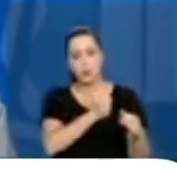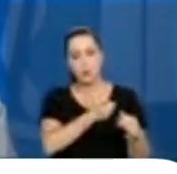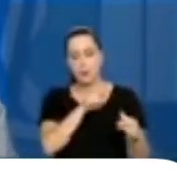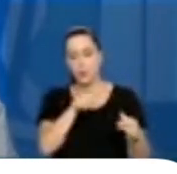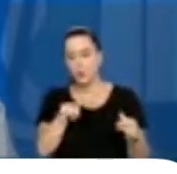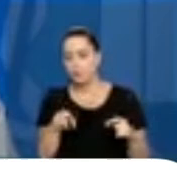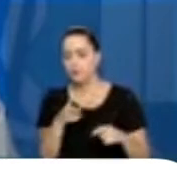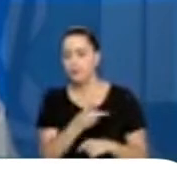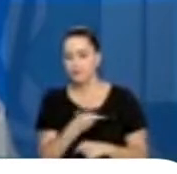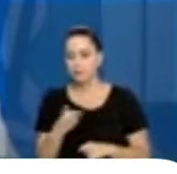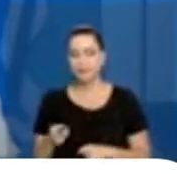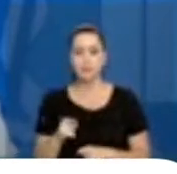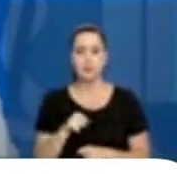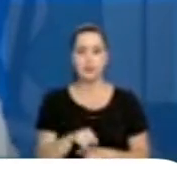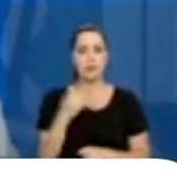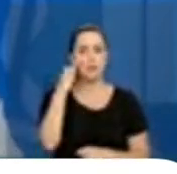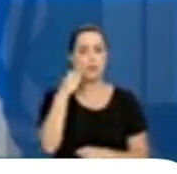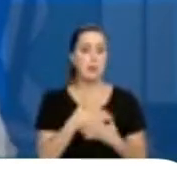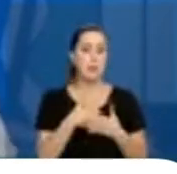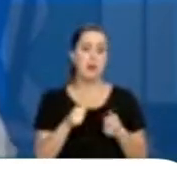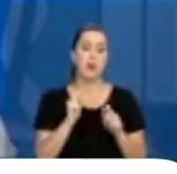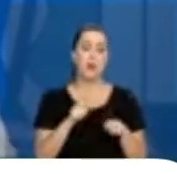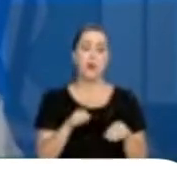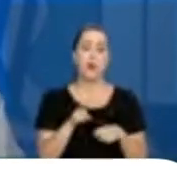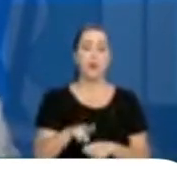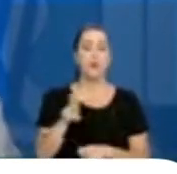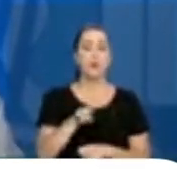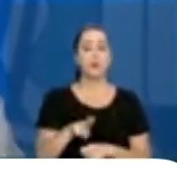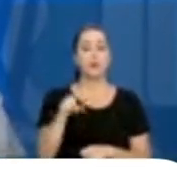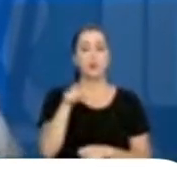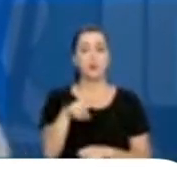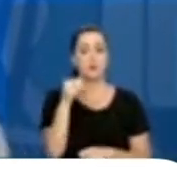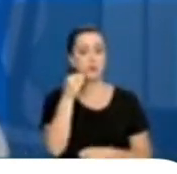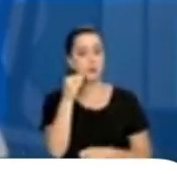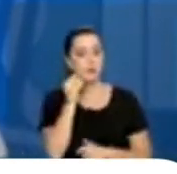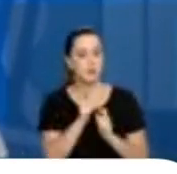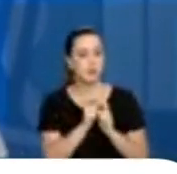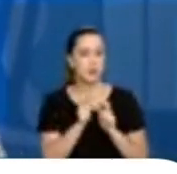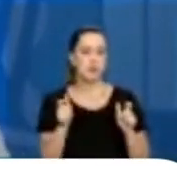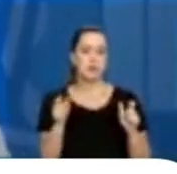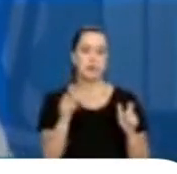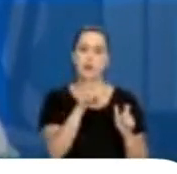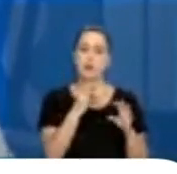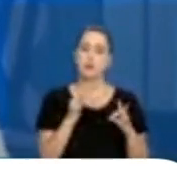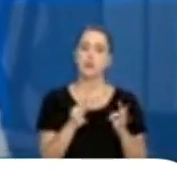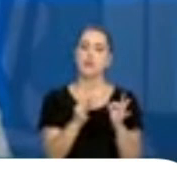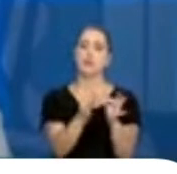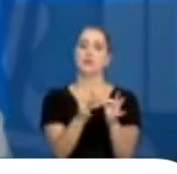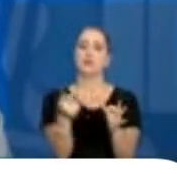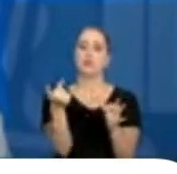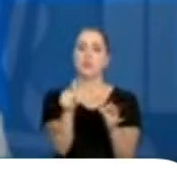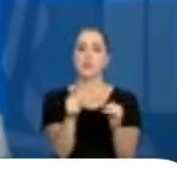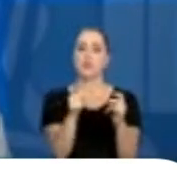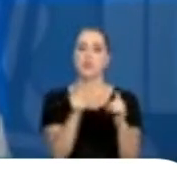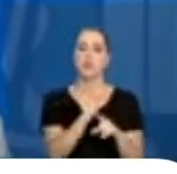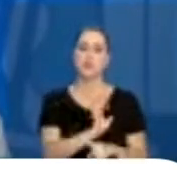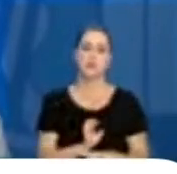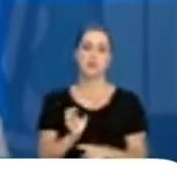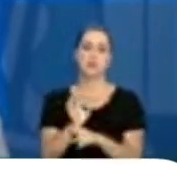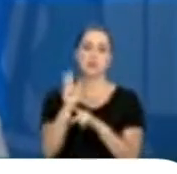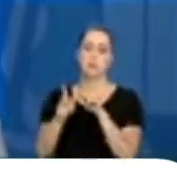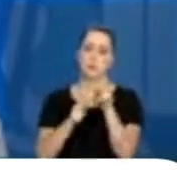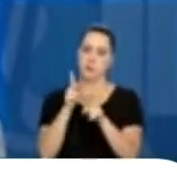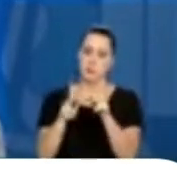compreender melhor o quanto que esse teste pode ser útil para que a gente possa expandir essa tecnologia para outros estratos da